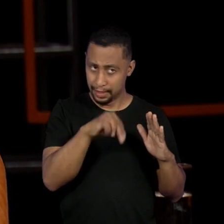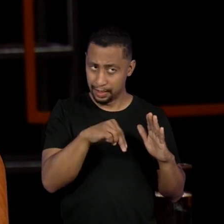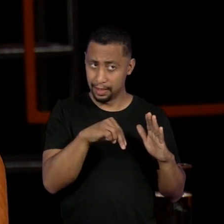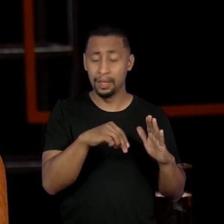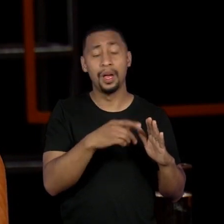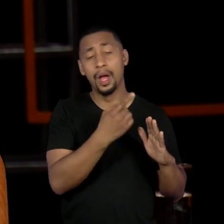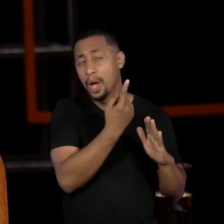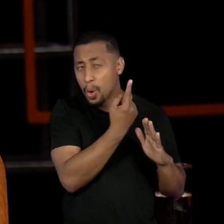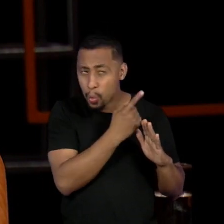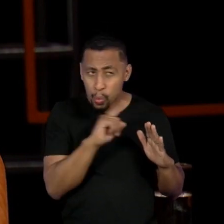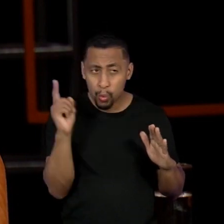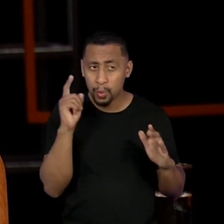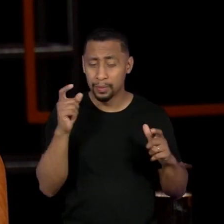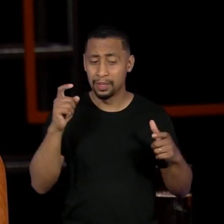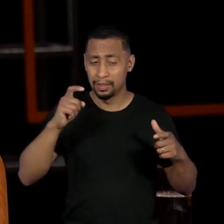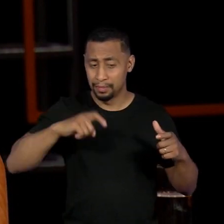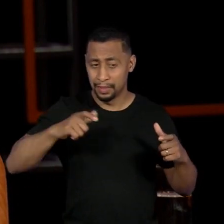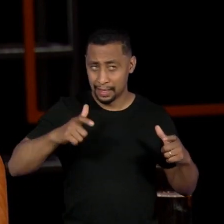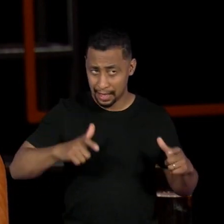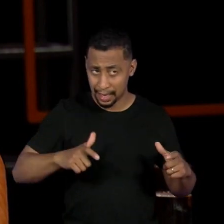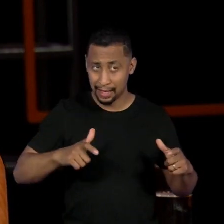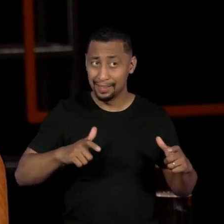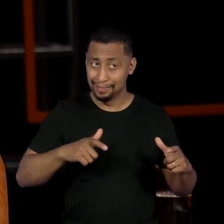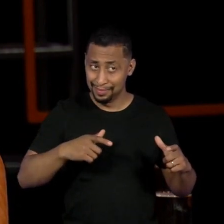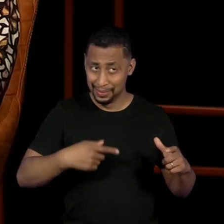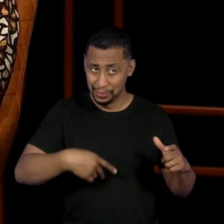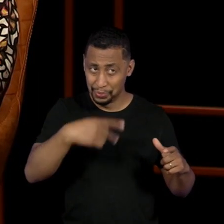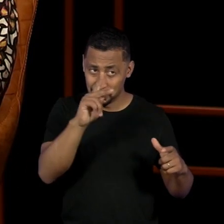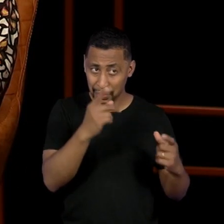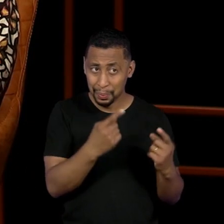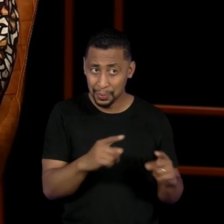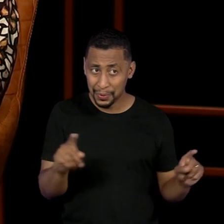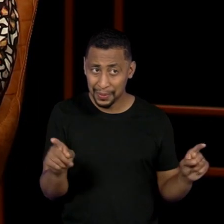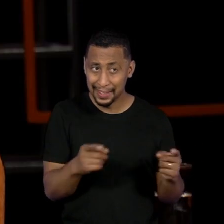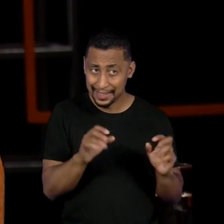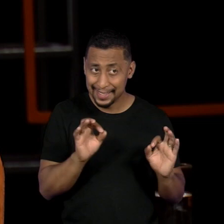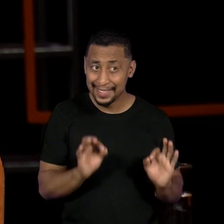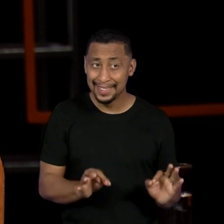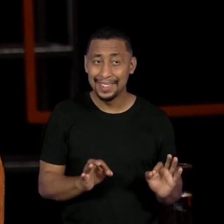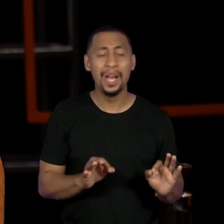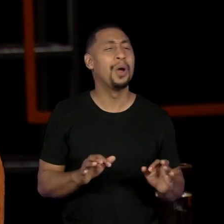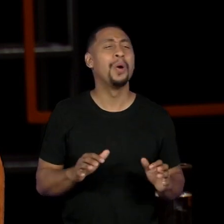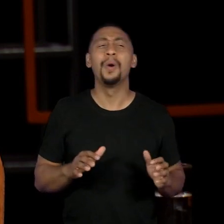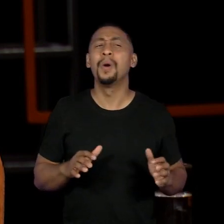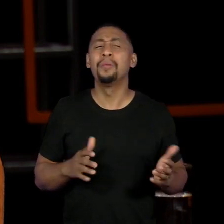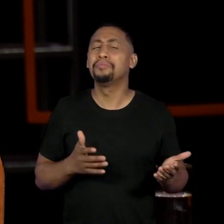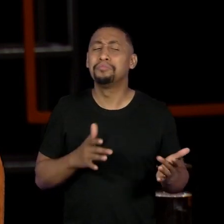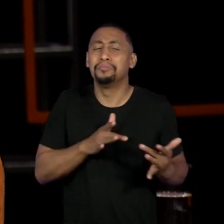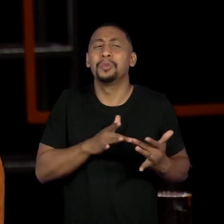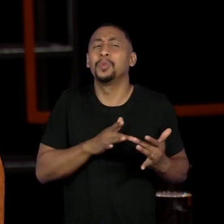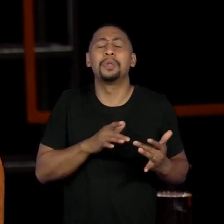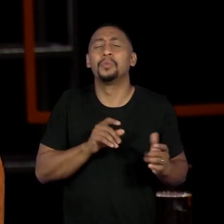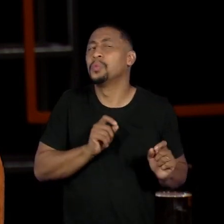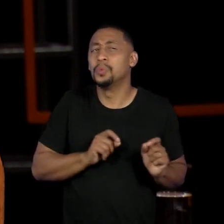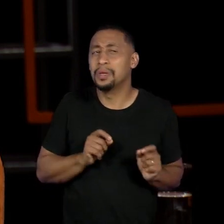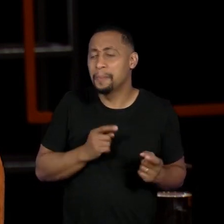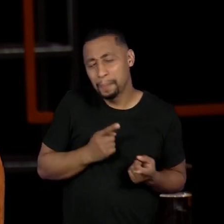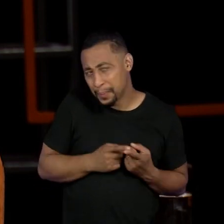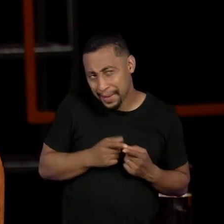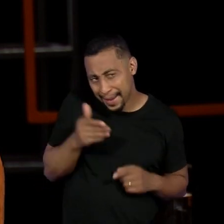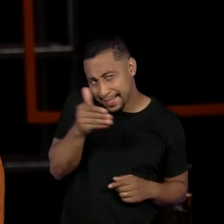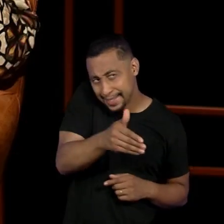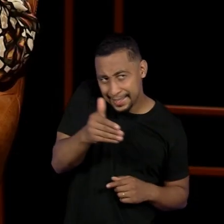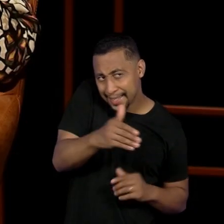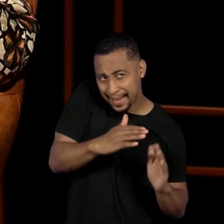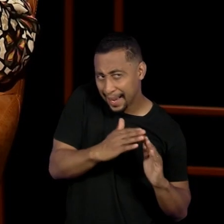num disco foi uma gravação de um disco seu, né? Qual era a sua relação com o Tom? Por que você ia tanto na casa dele?